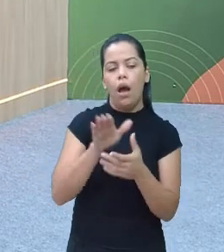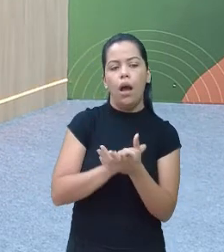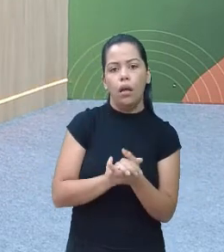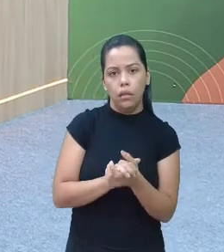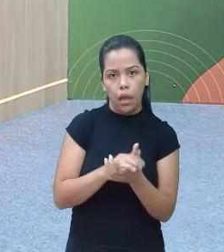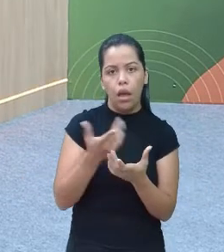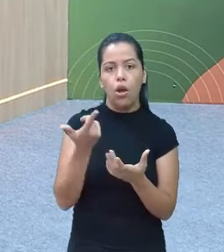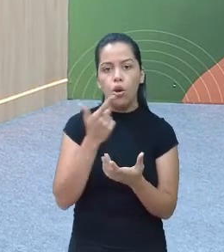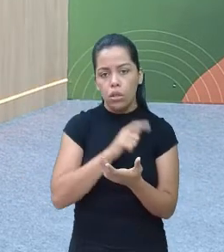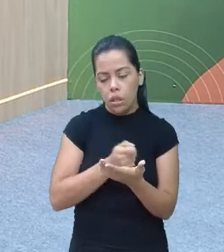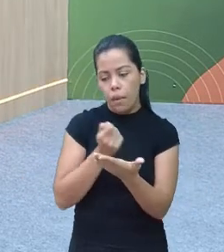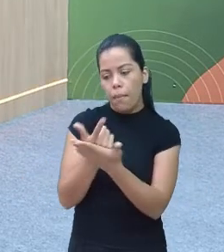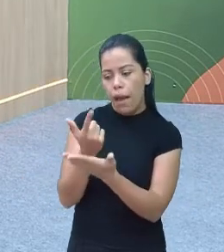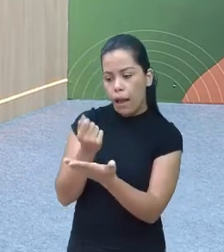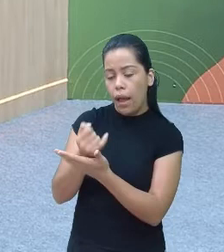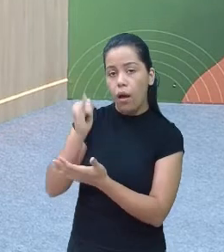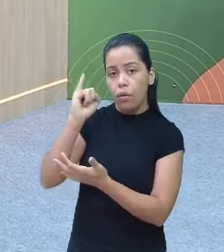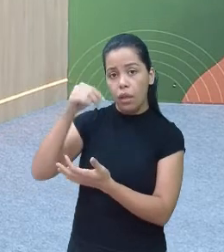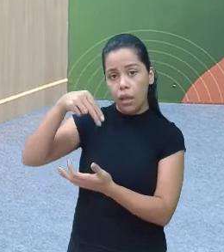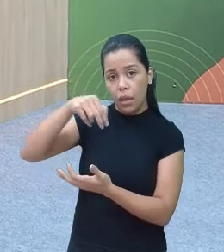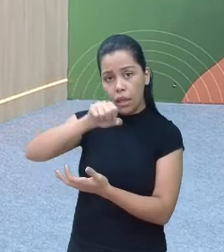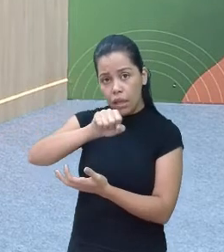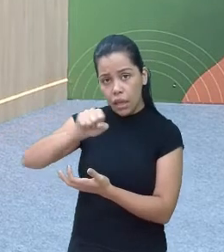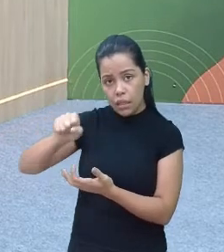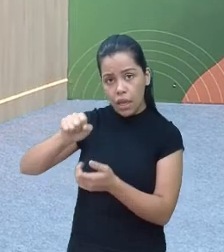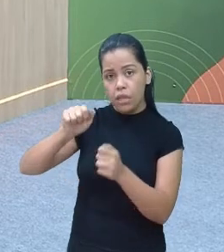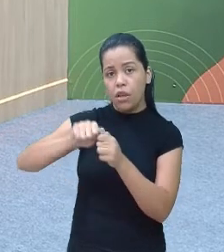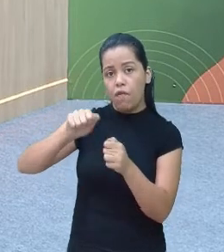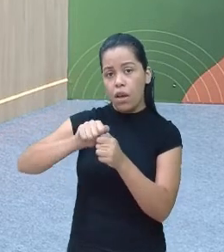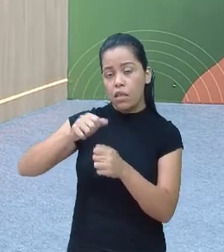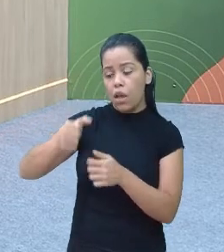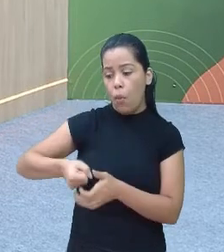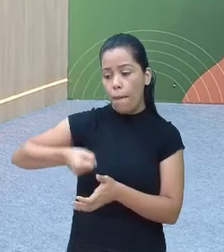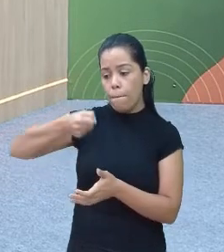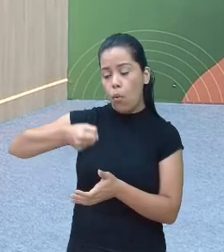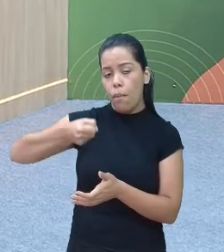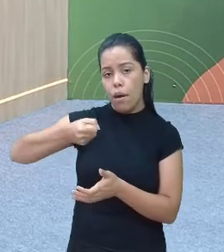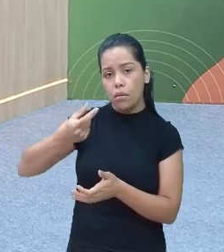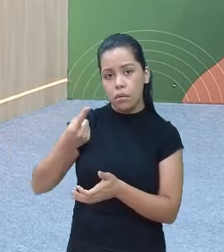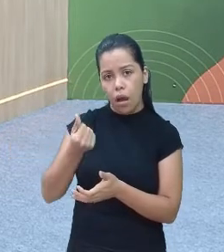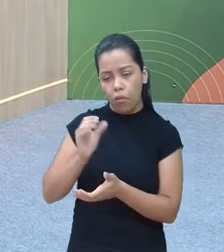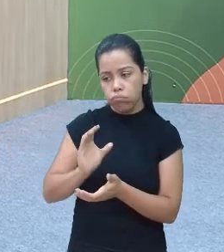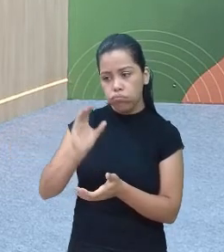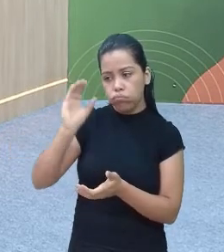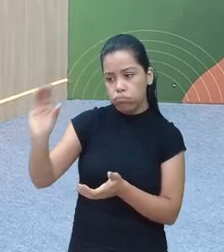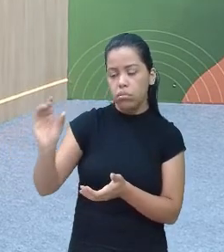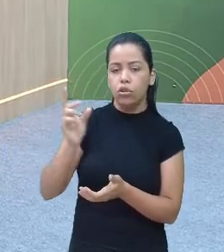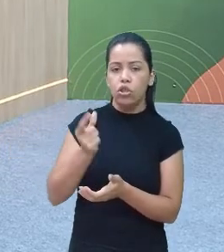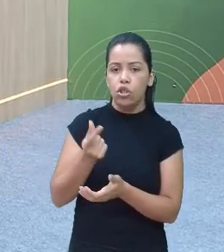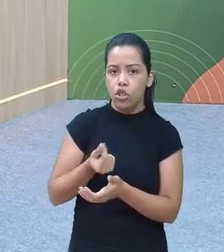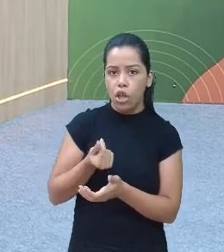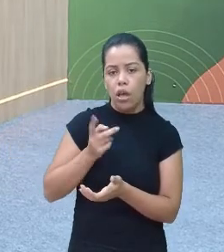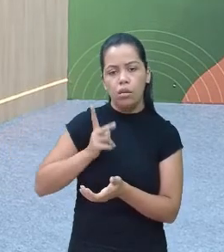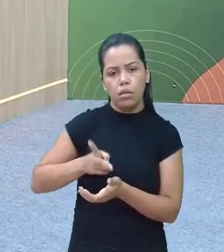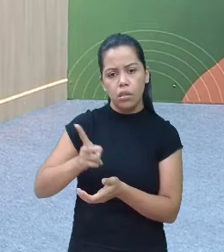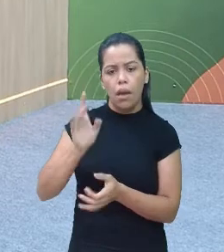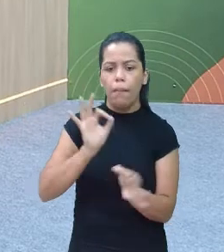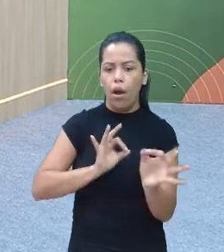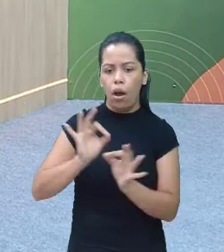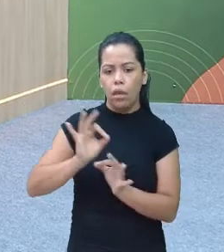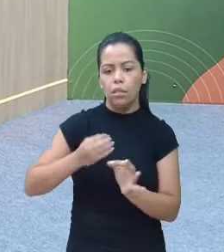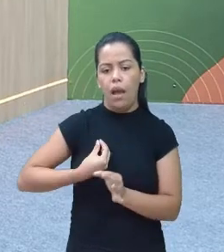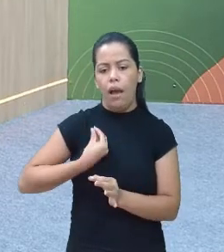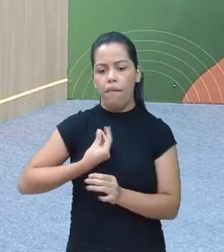o INSS, né, fazer uma poupança, organizar a sua vida financeira, Mas as leis trabalhistas acabam ficando